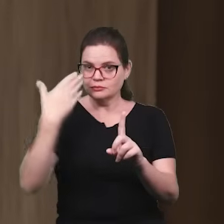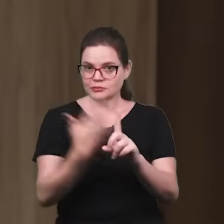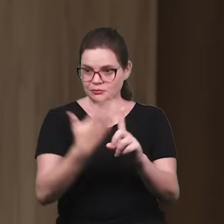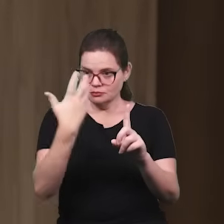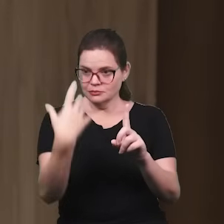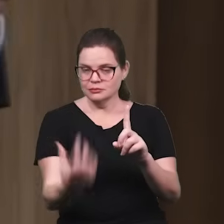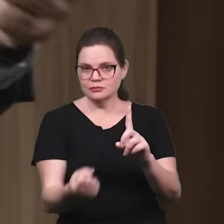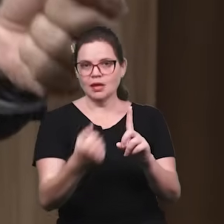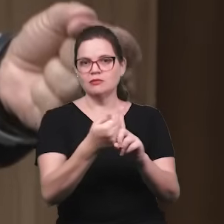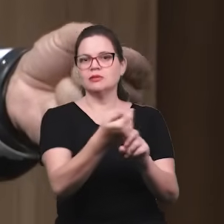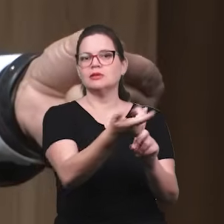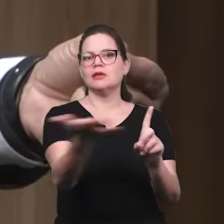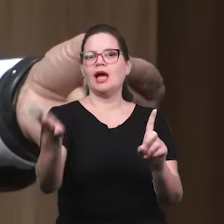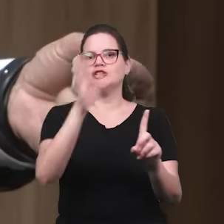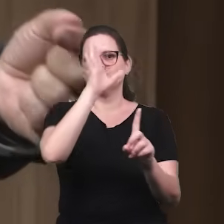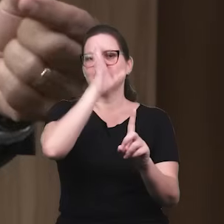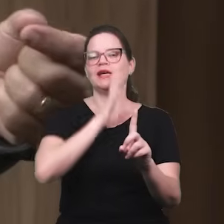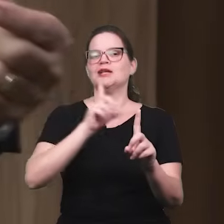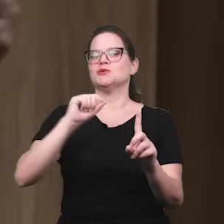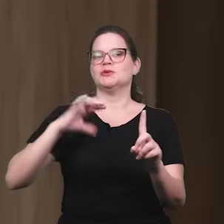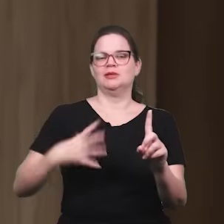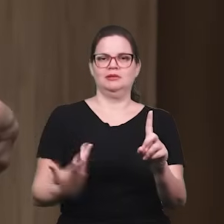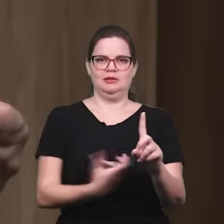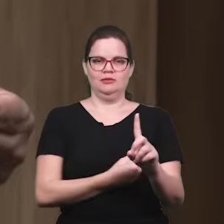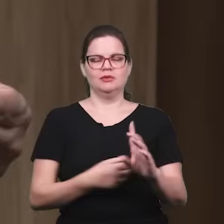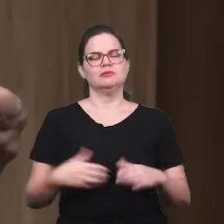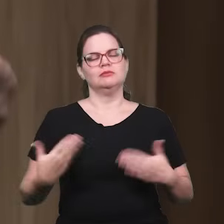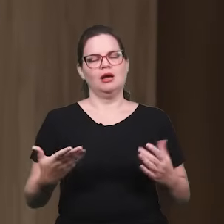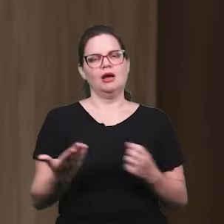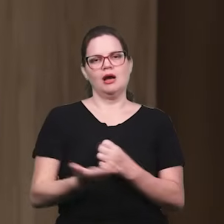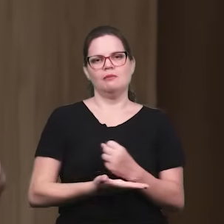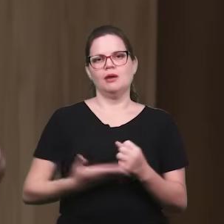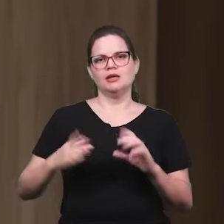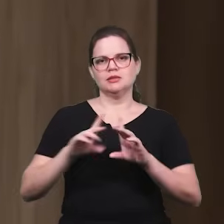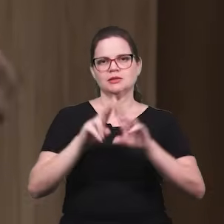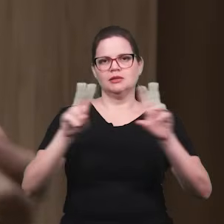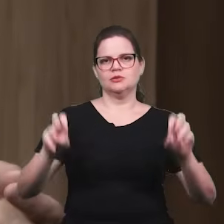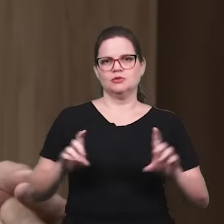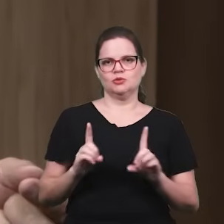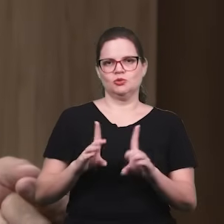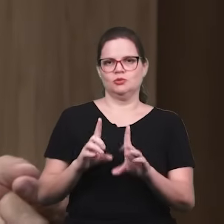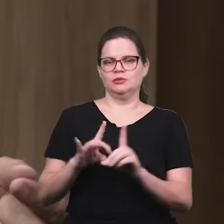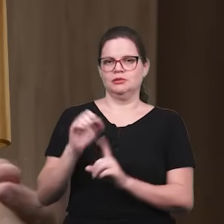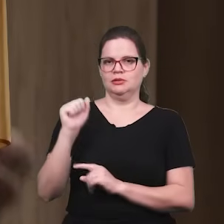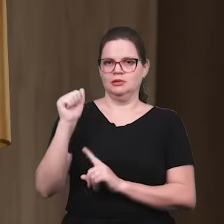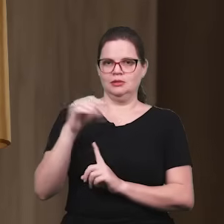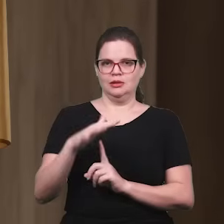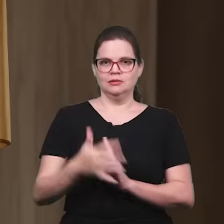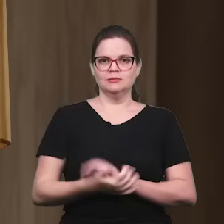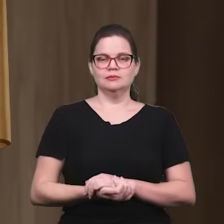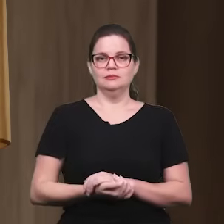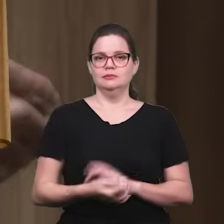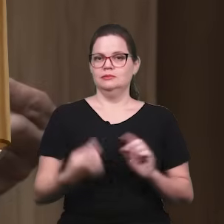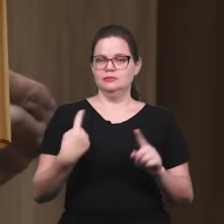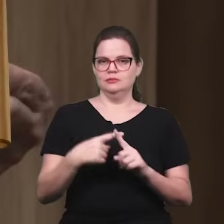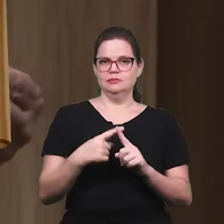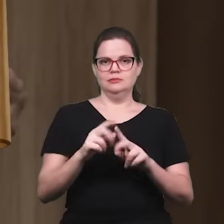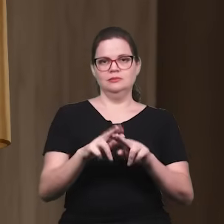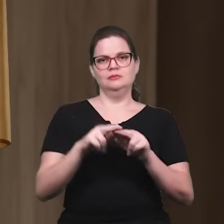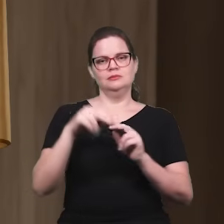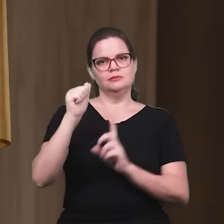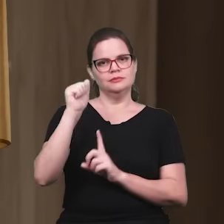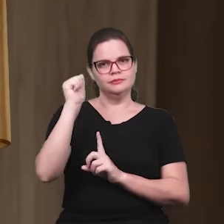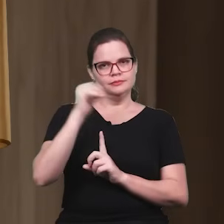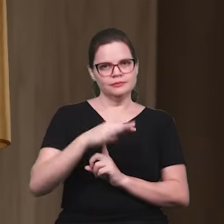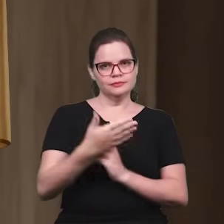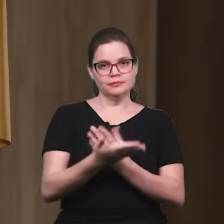seu filho a salvação. Então, essa é a base da doutrina da graça, né? Pela graça sois salvos,